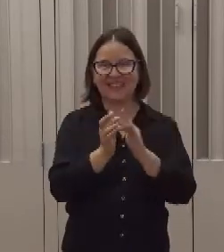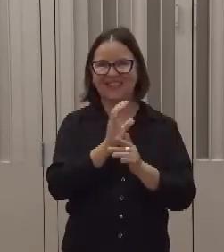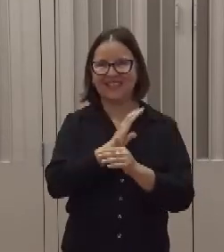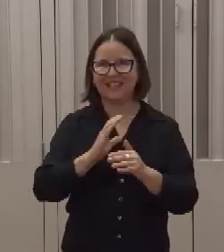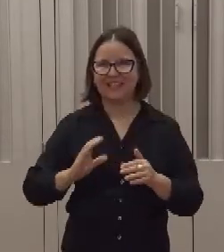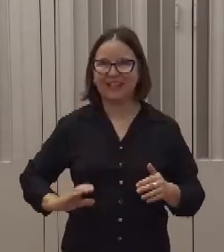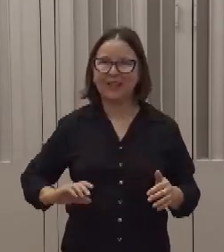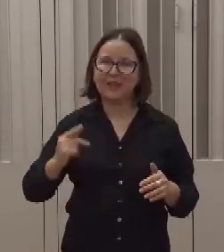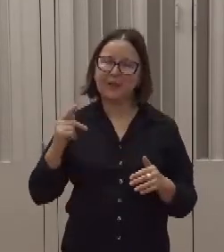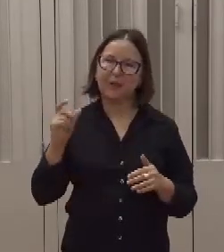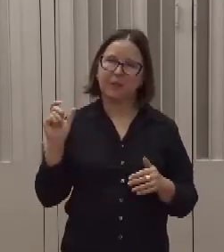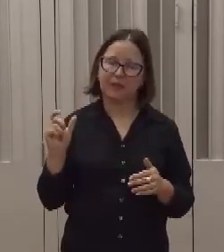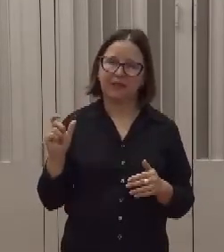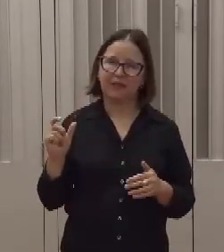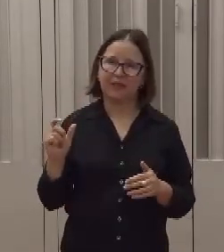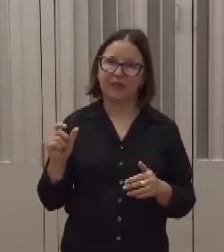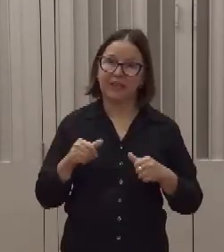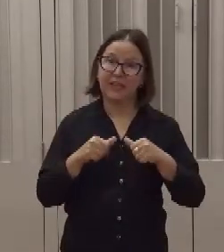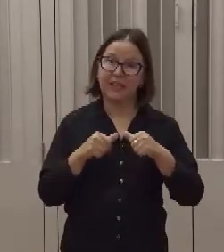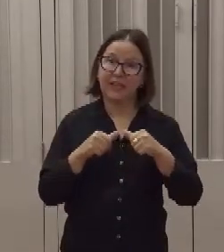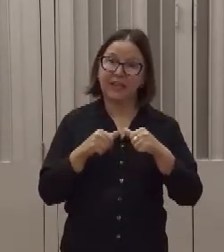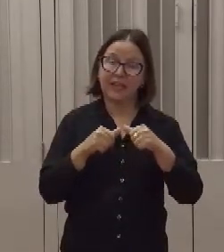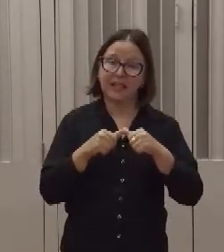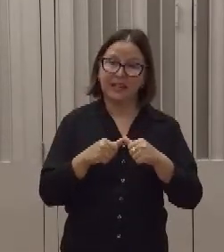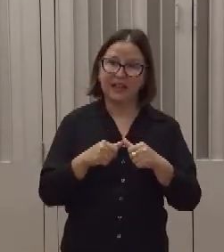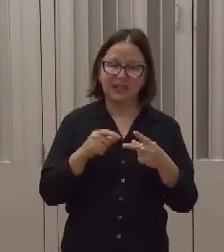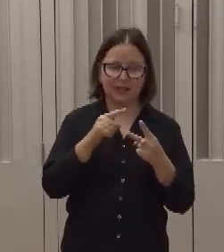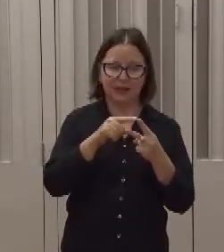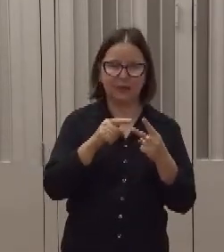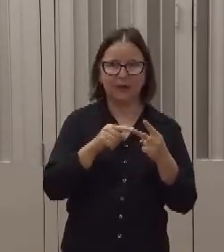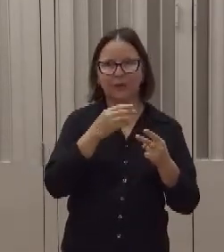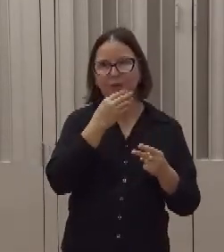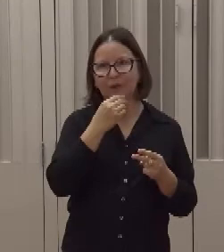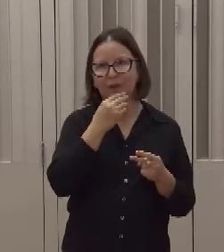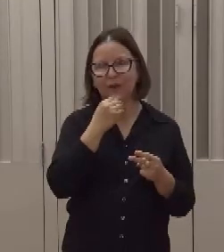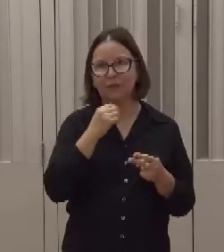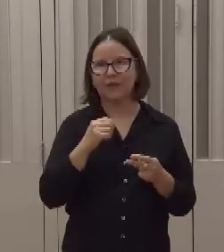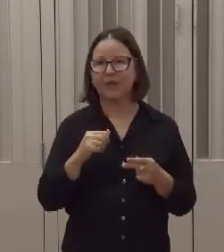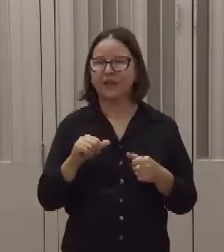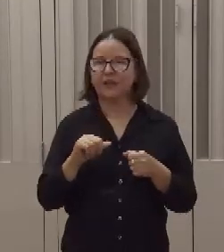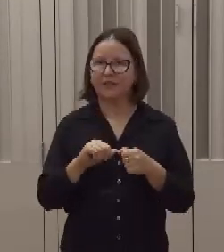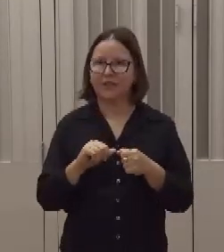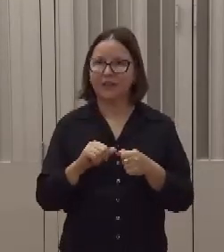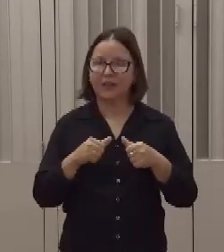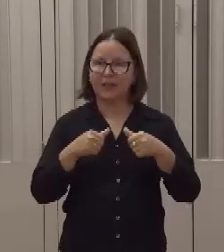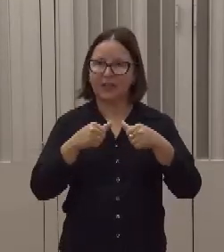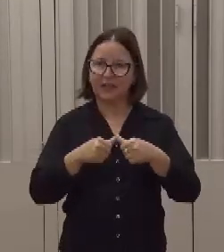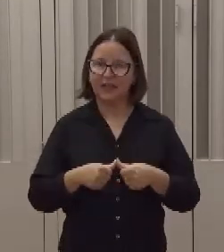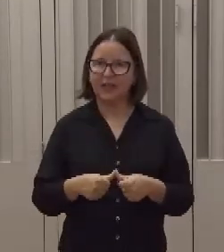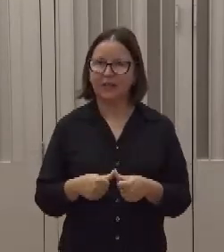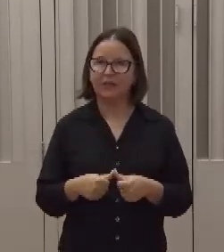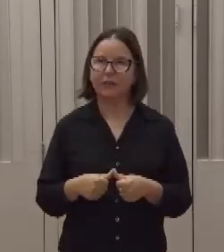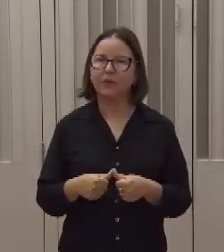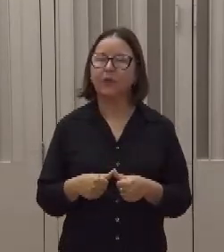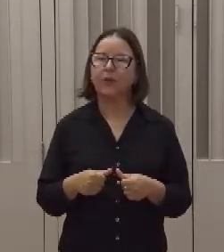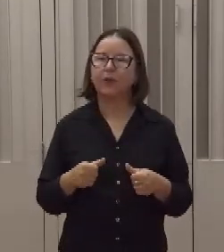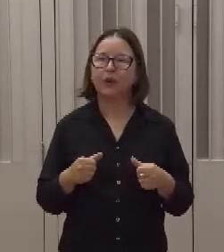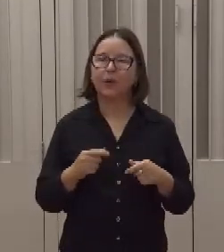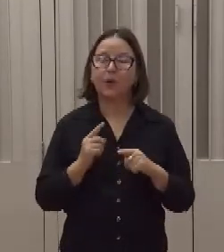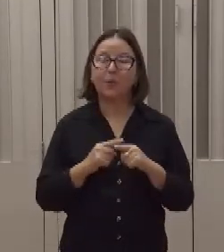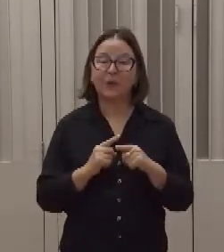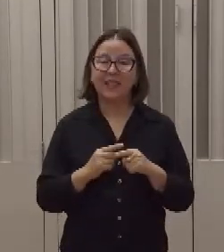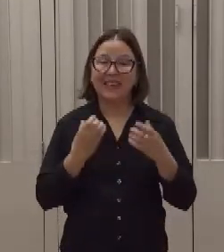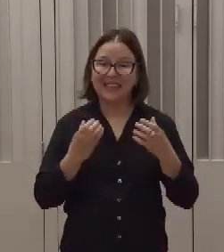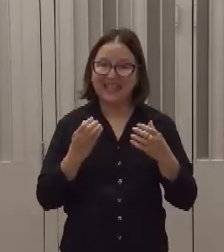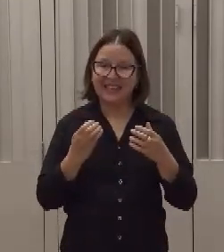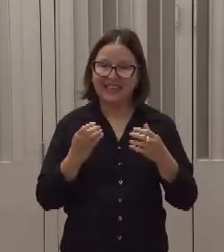eles fizeram isso porque eles entendiam sua missão no mundo enquanto igreja, enquanto corpo de Cristo, de expandir o reino de Deus